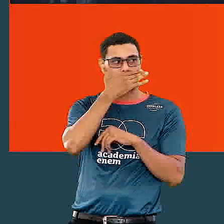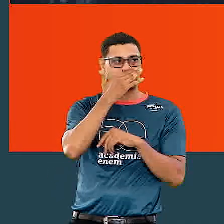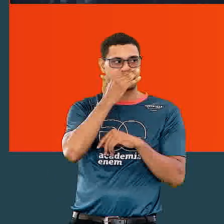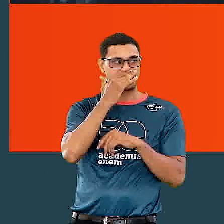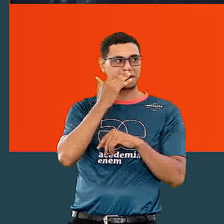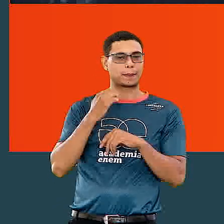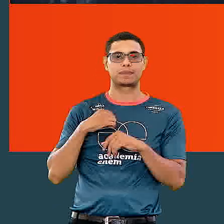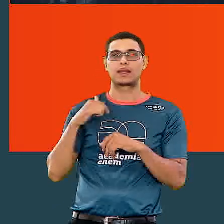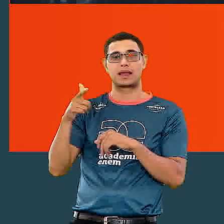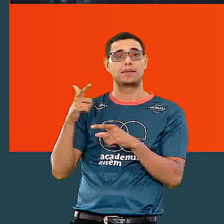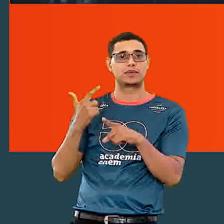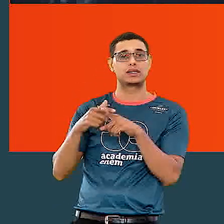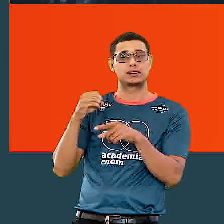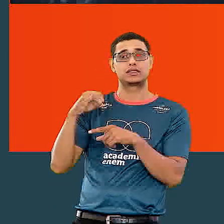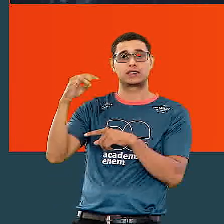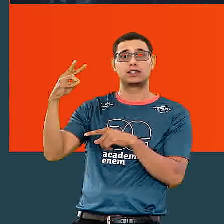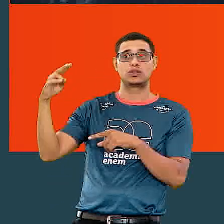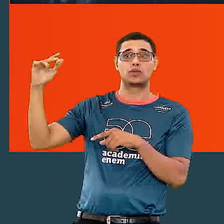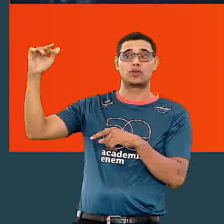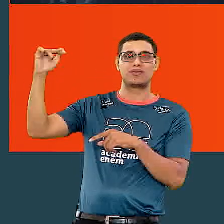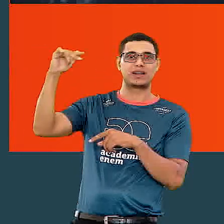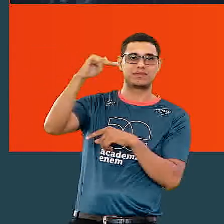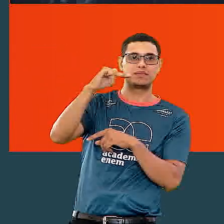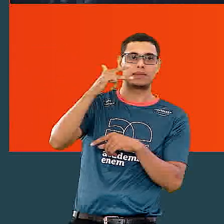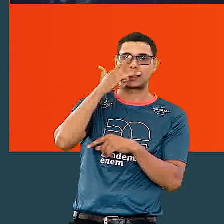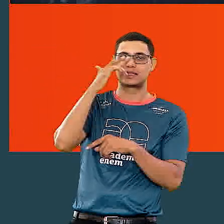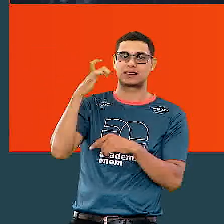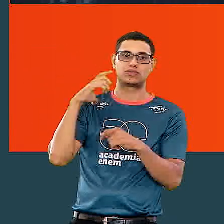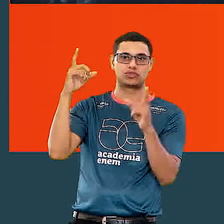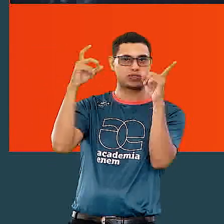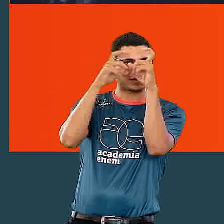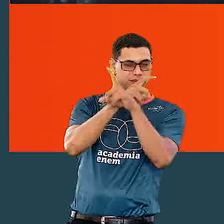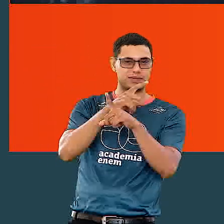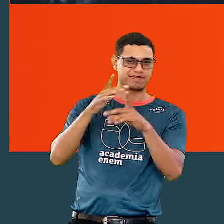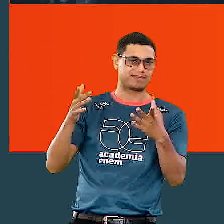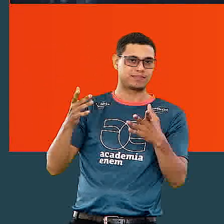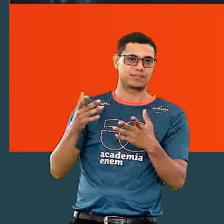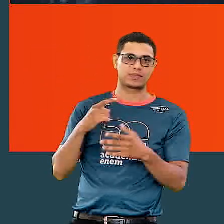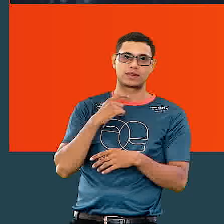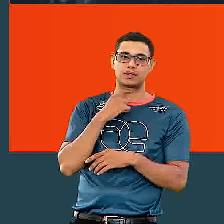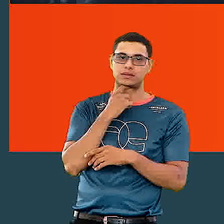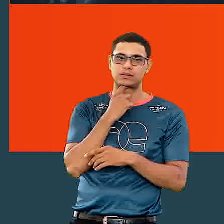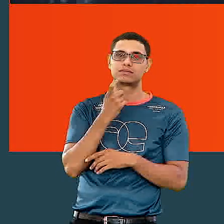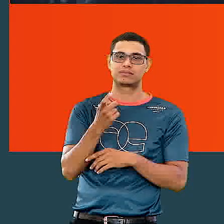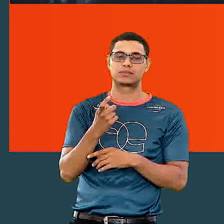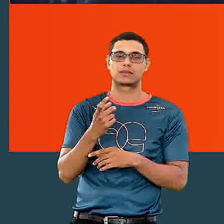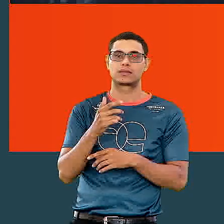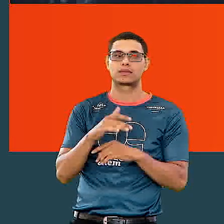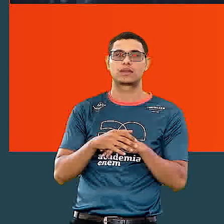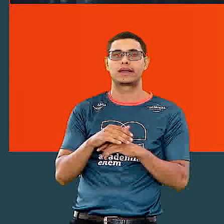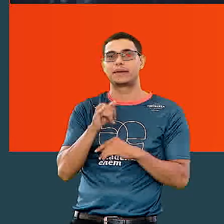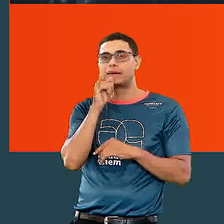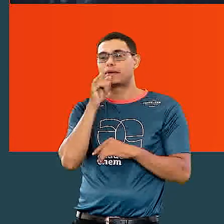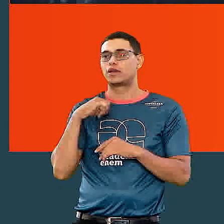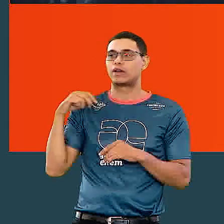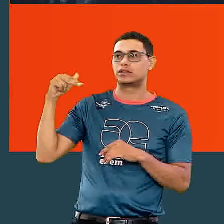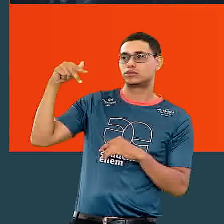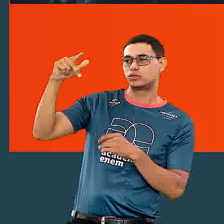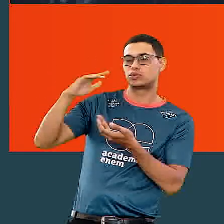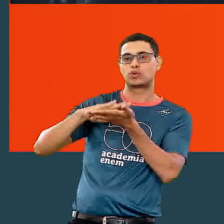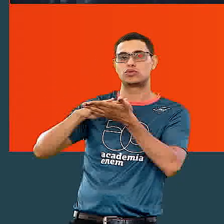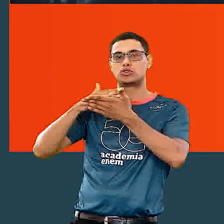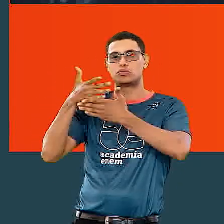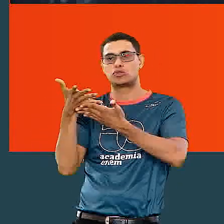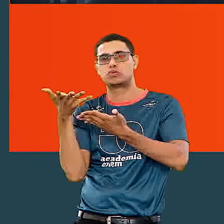à noite. Fica um pouco mais complicado para você, certo? Isaac, eu vou levando meu notebook, última